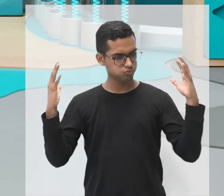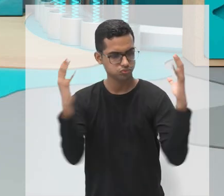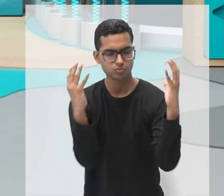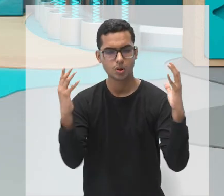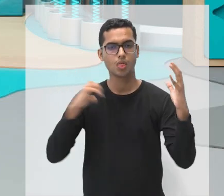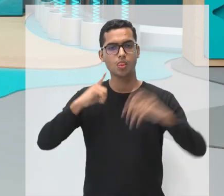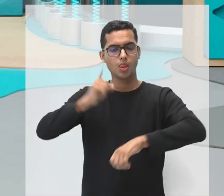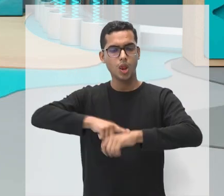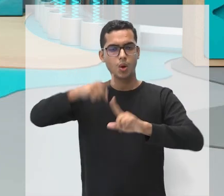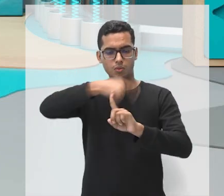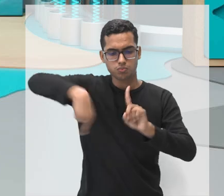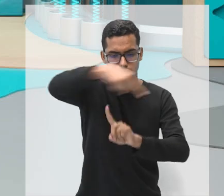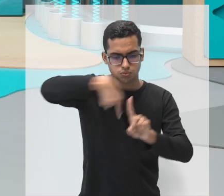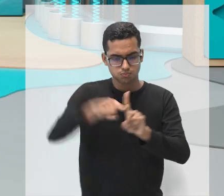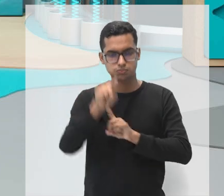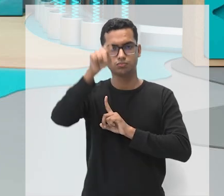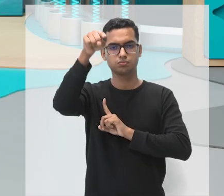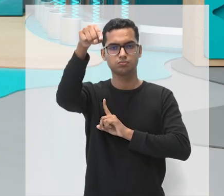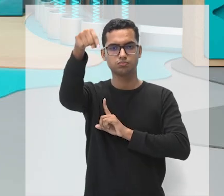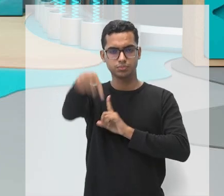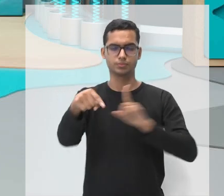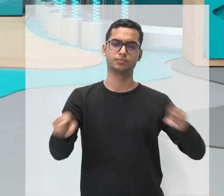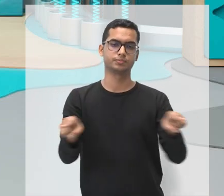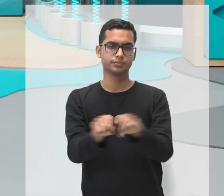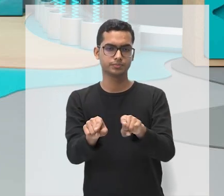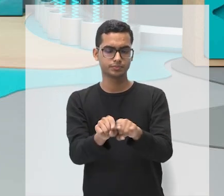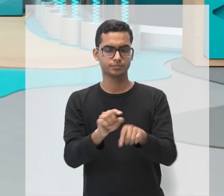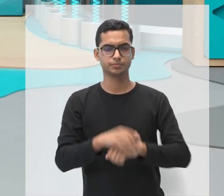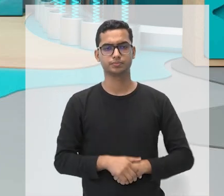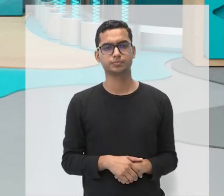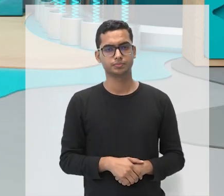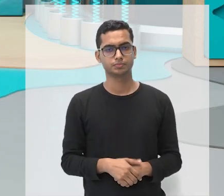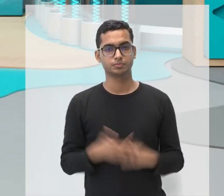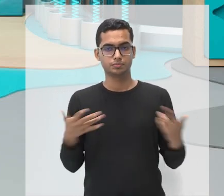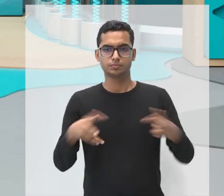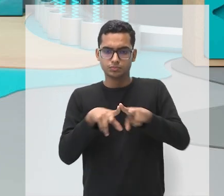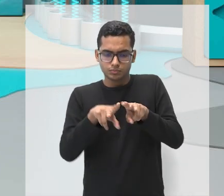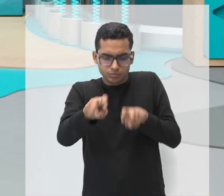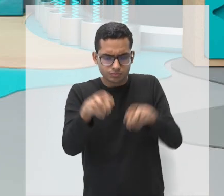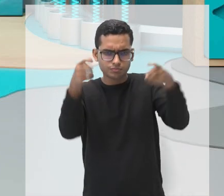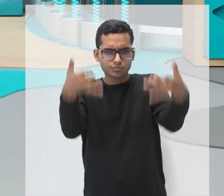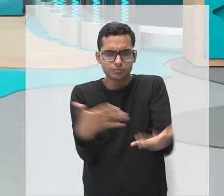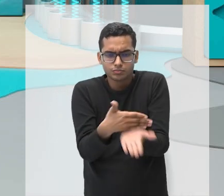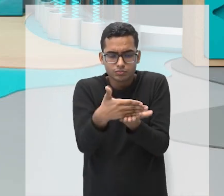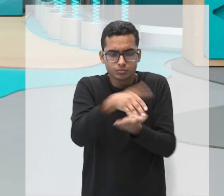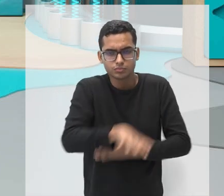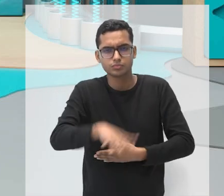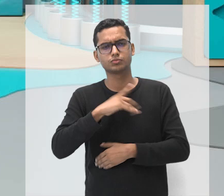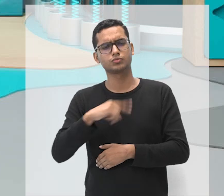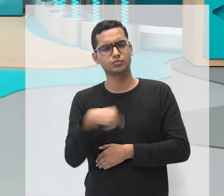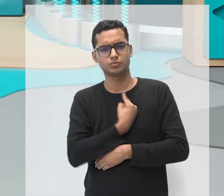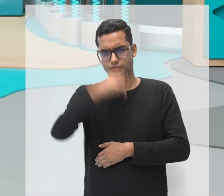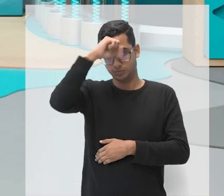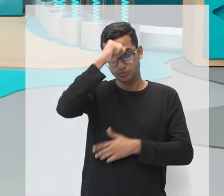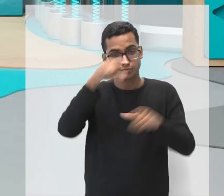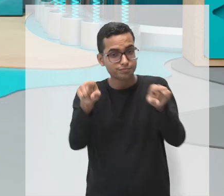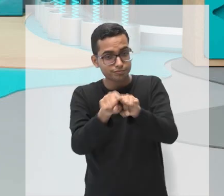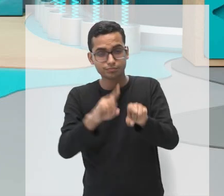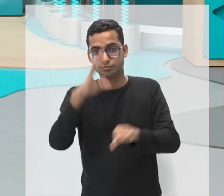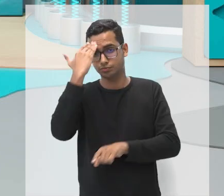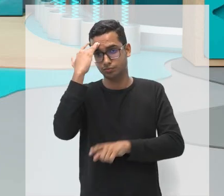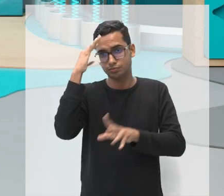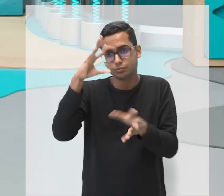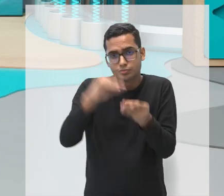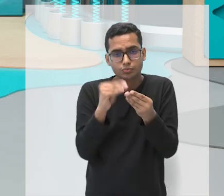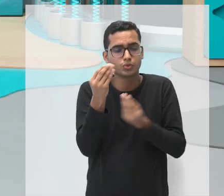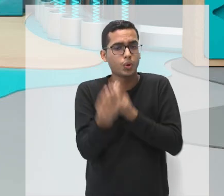atletas. Nós falamos do atletismo, mas como uma forma de introdução para conhecermos a modalidade e entendermos um pouco